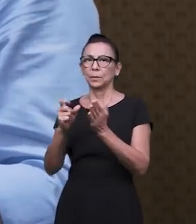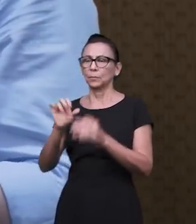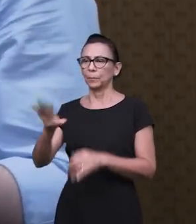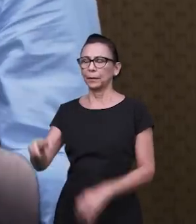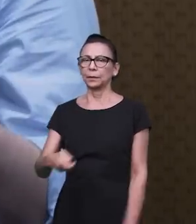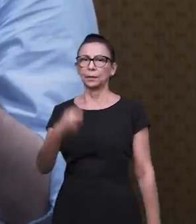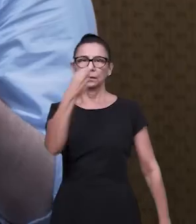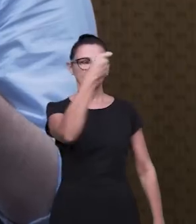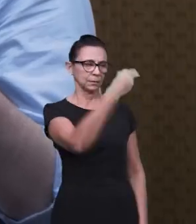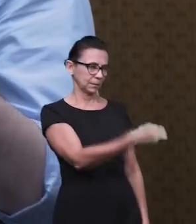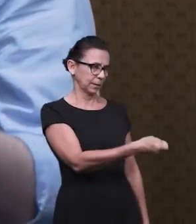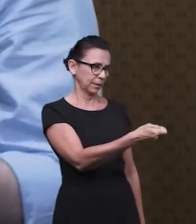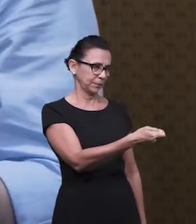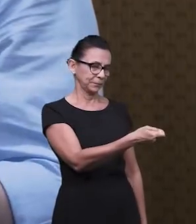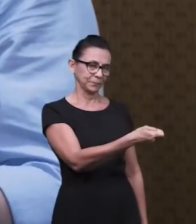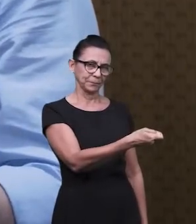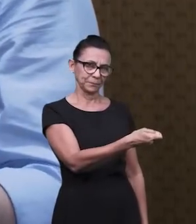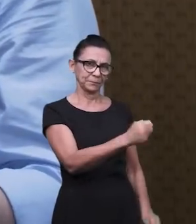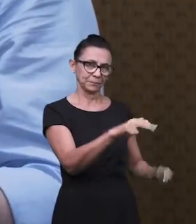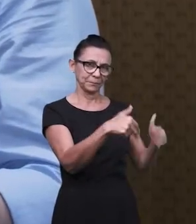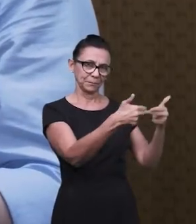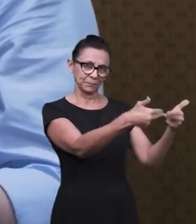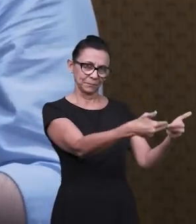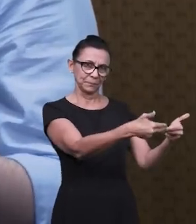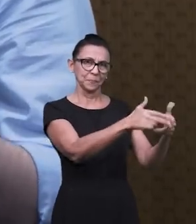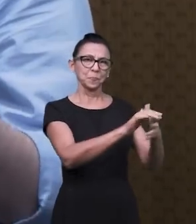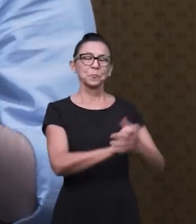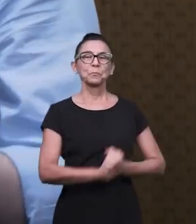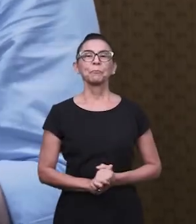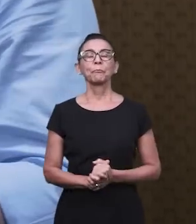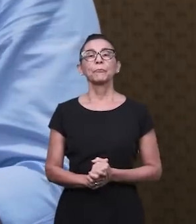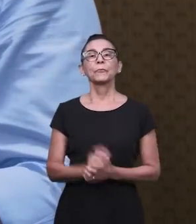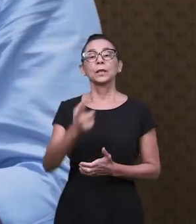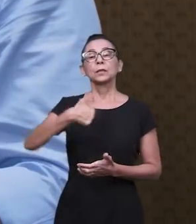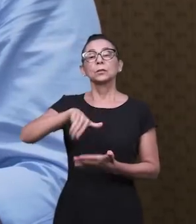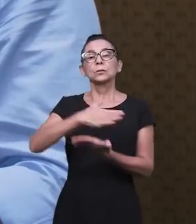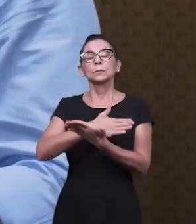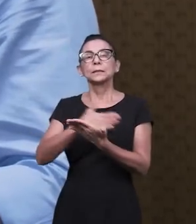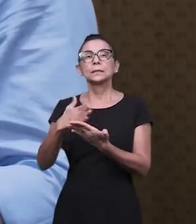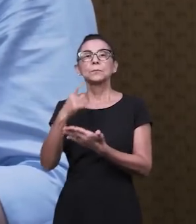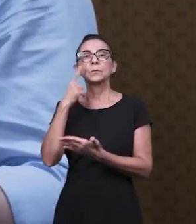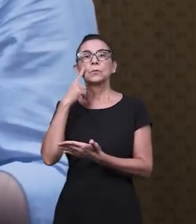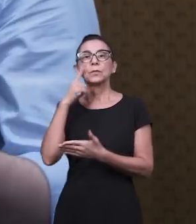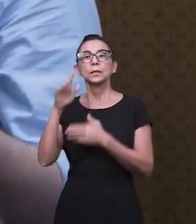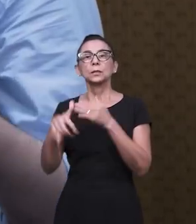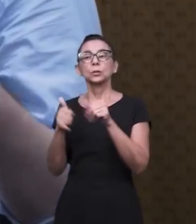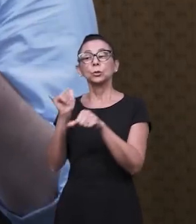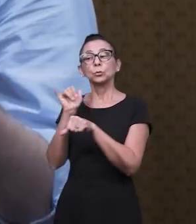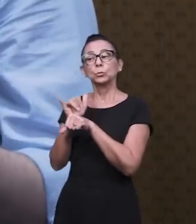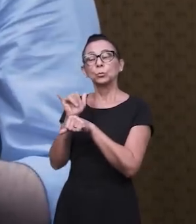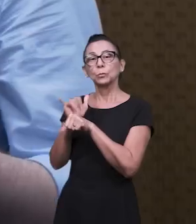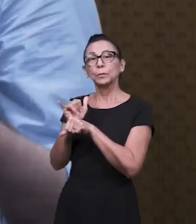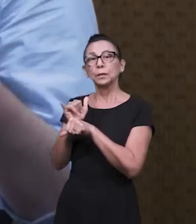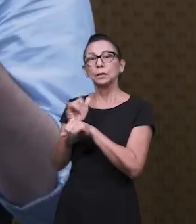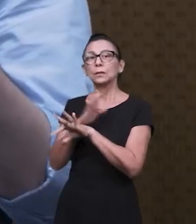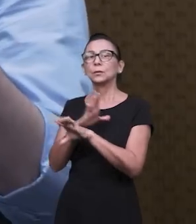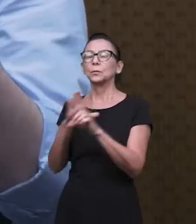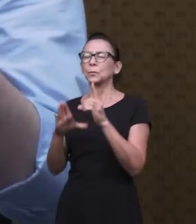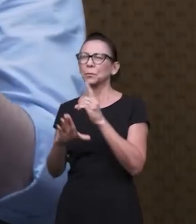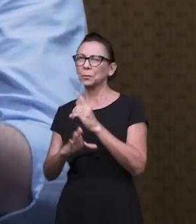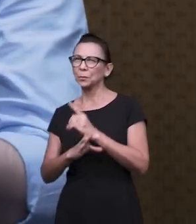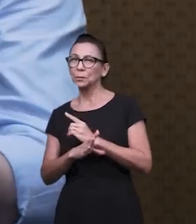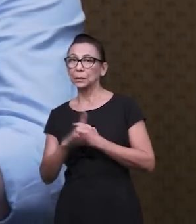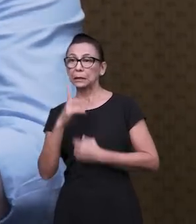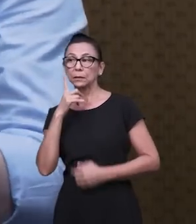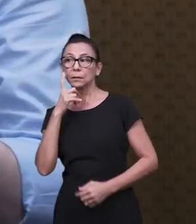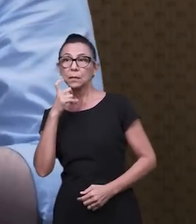ele. Nós começamos a assistir os cultos pelo YouTube. Ele começou a se interessar mais. Todo dia que